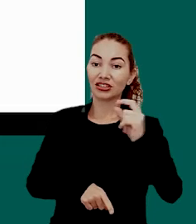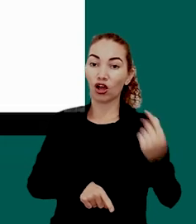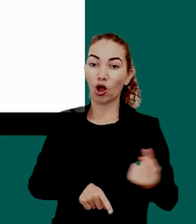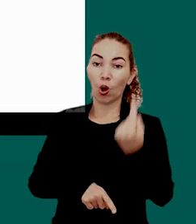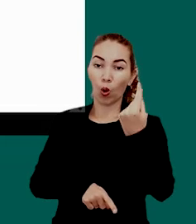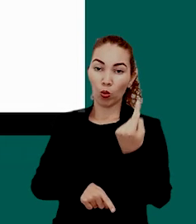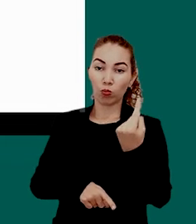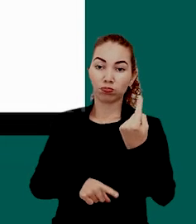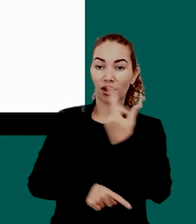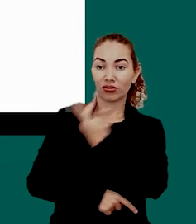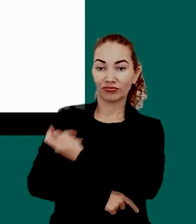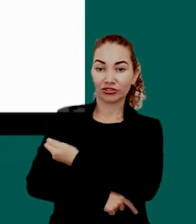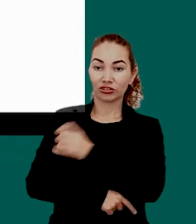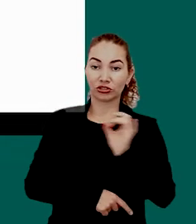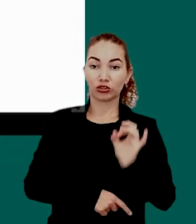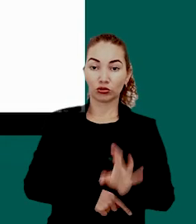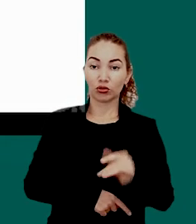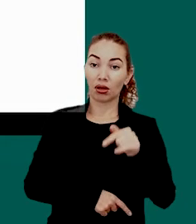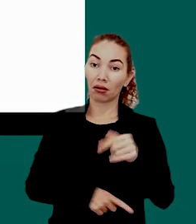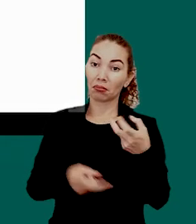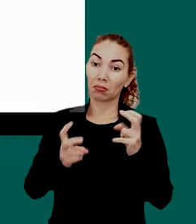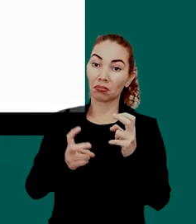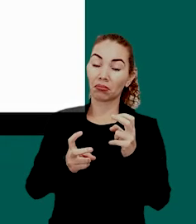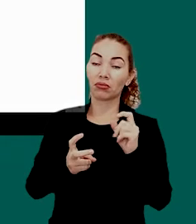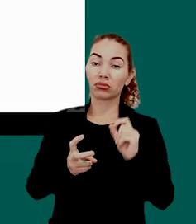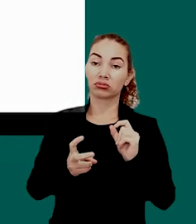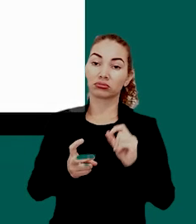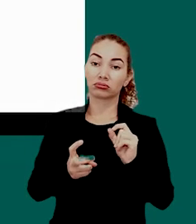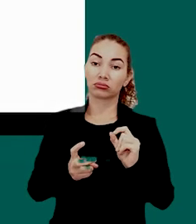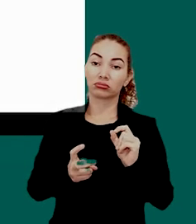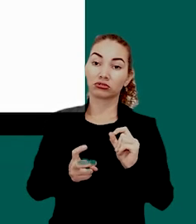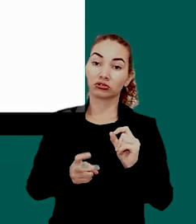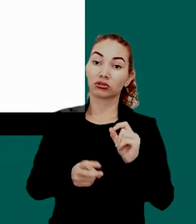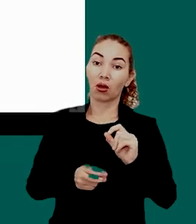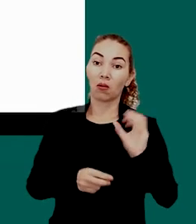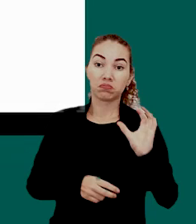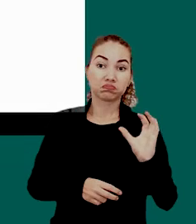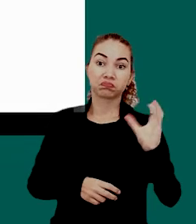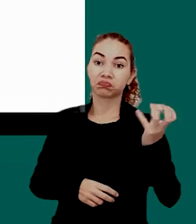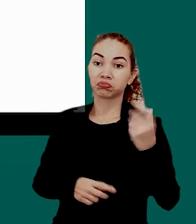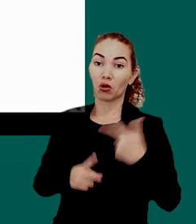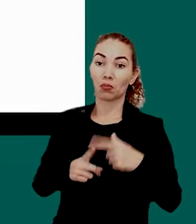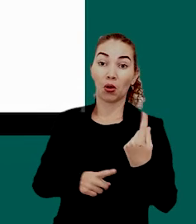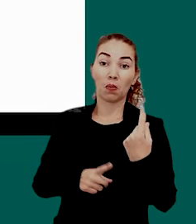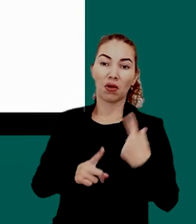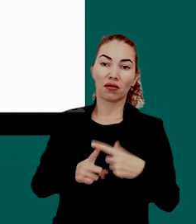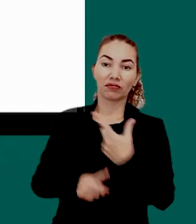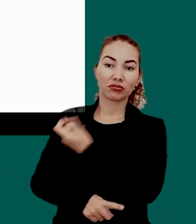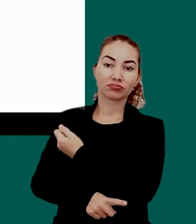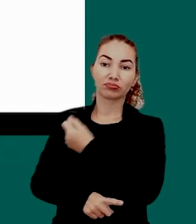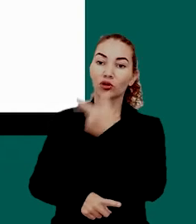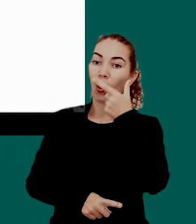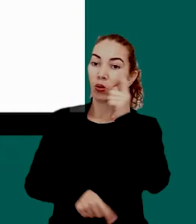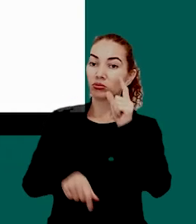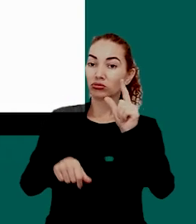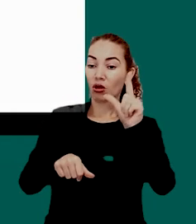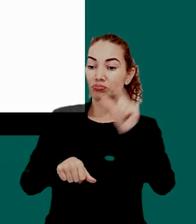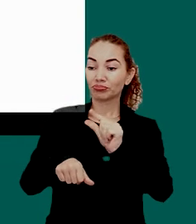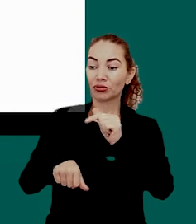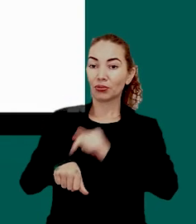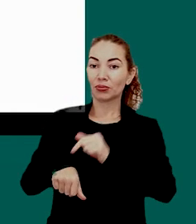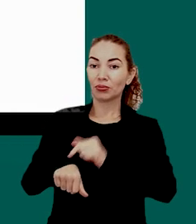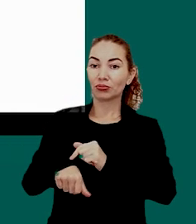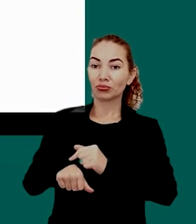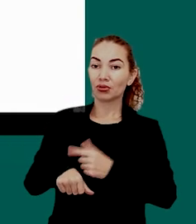única. Então percebam que é uma vacina que pode ser uma grande resolução, porque com uma única dose eu consigo diminuir o tempo necessário para